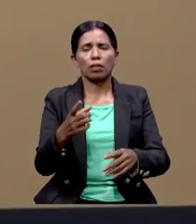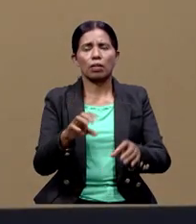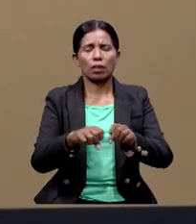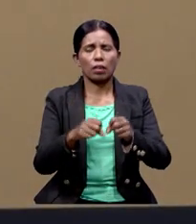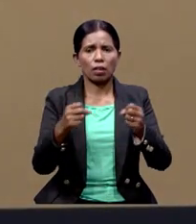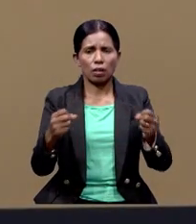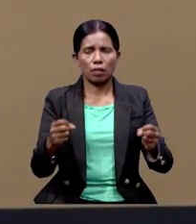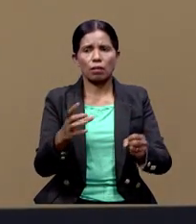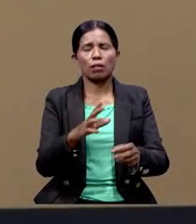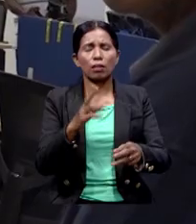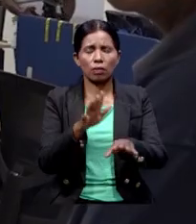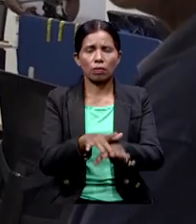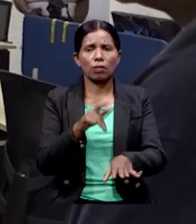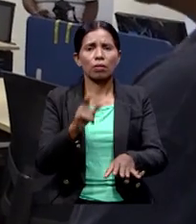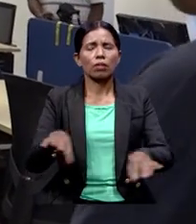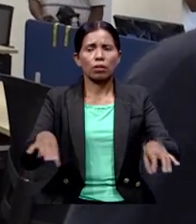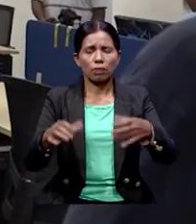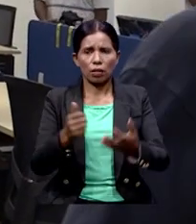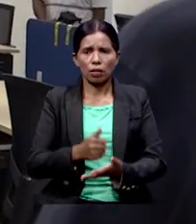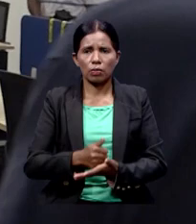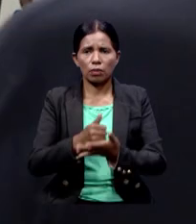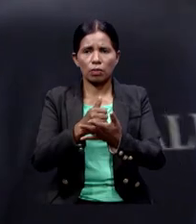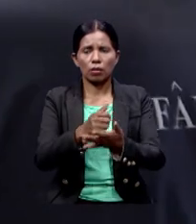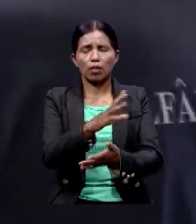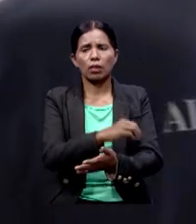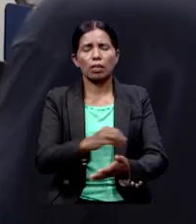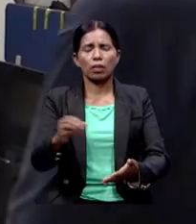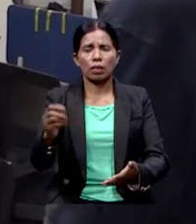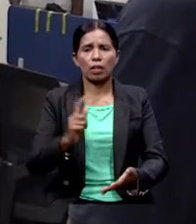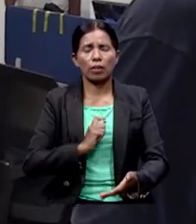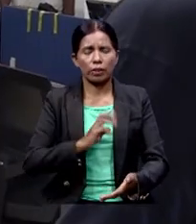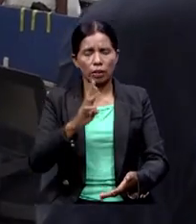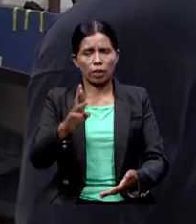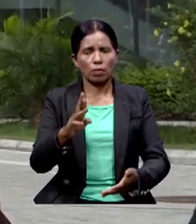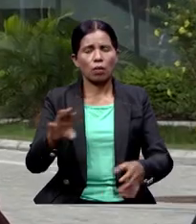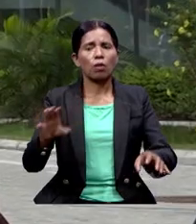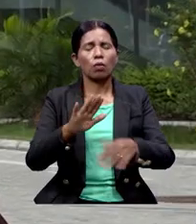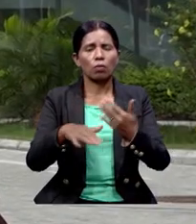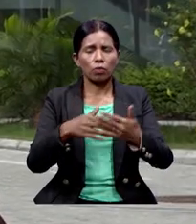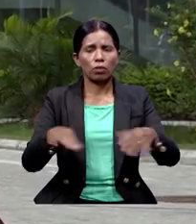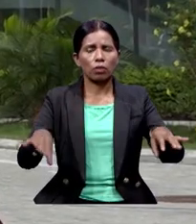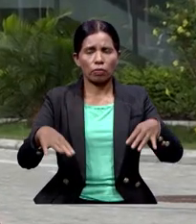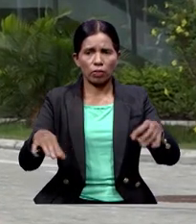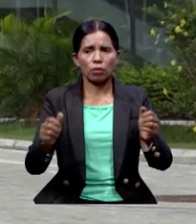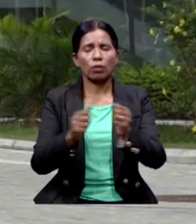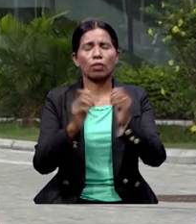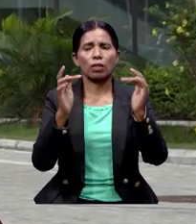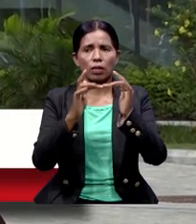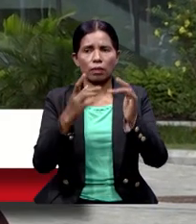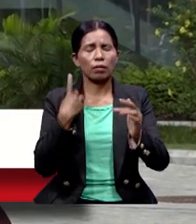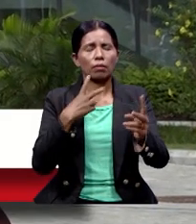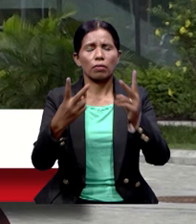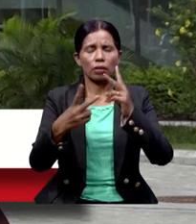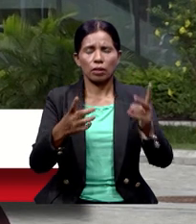também afeta tebes para serviço atendimento e Porto Tibar neve buat hotu lá o sistema. O inni também halo visita, a remos mate, mas